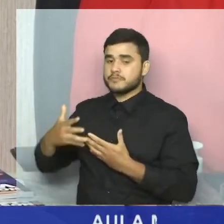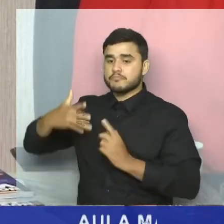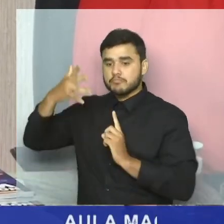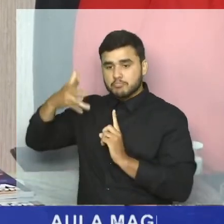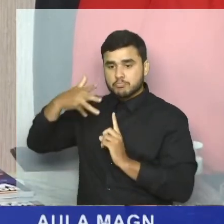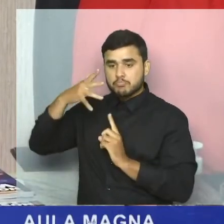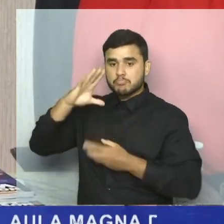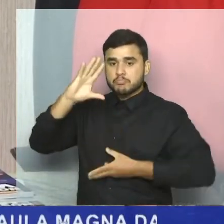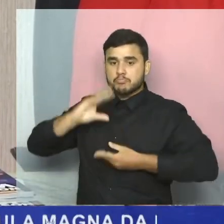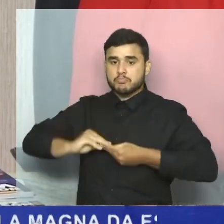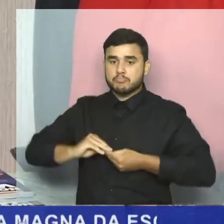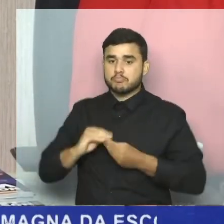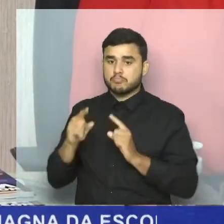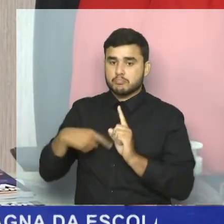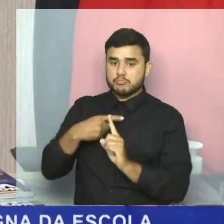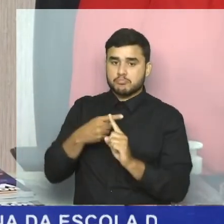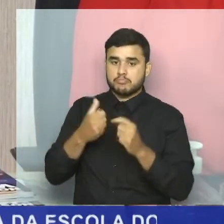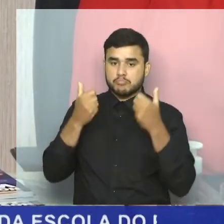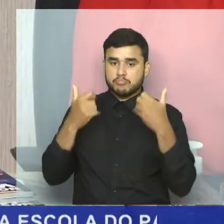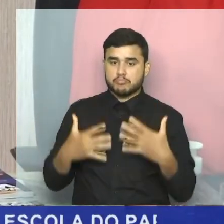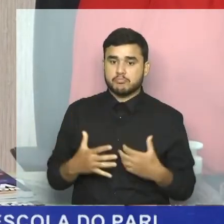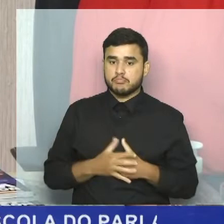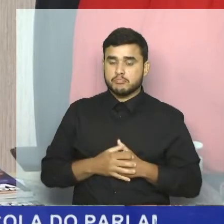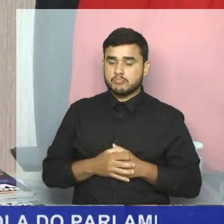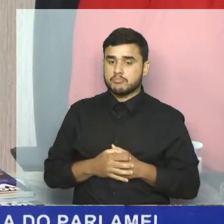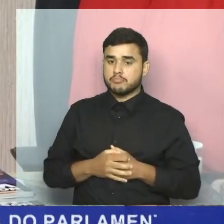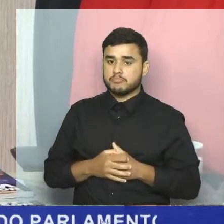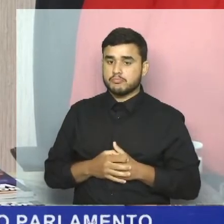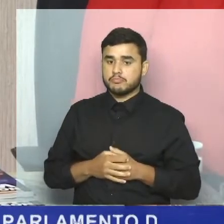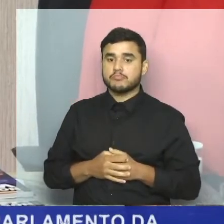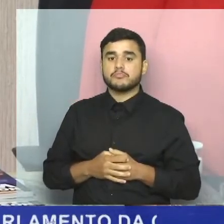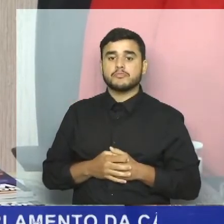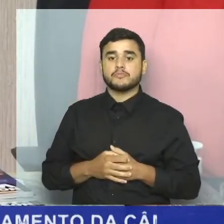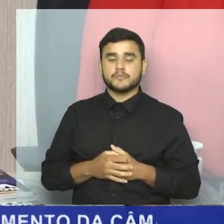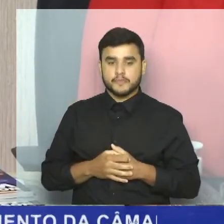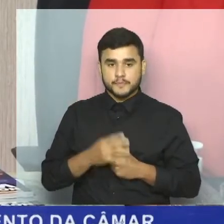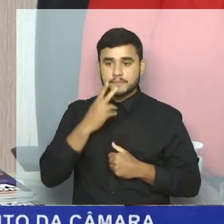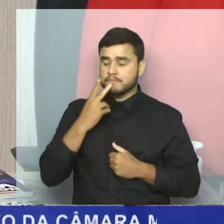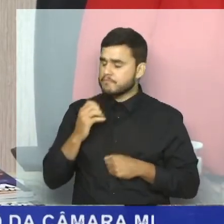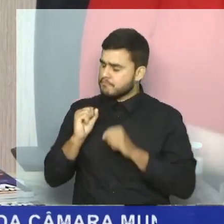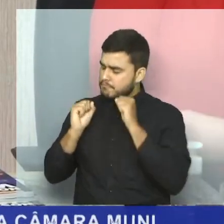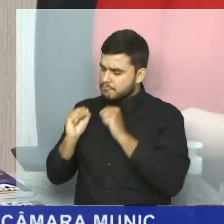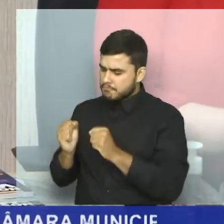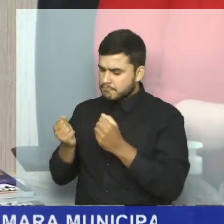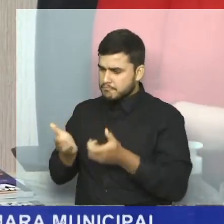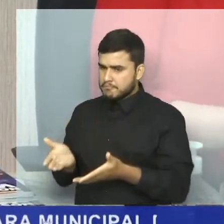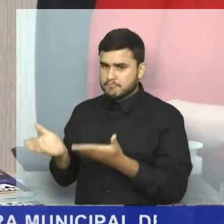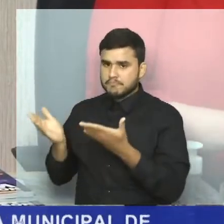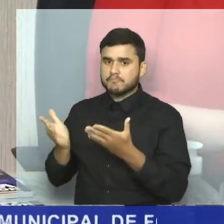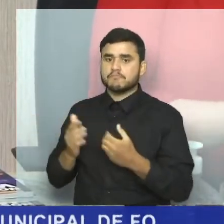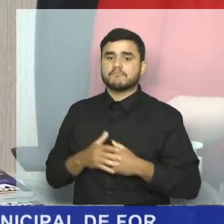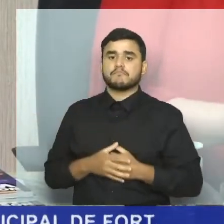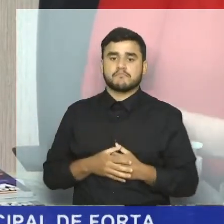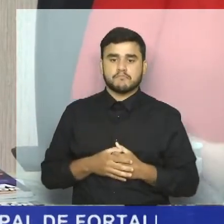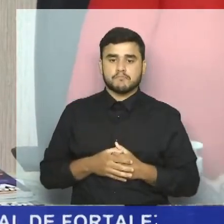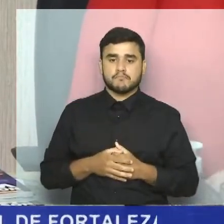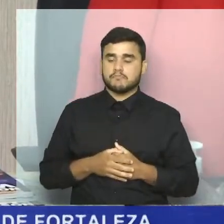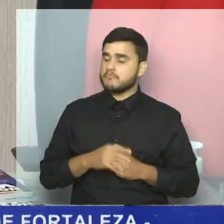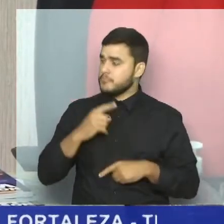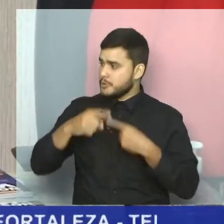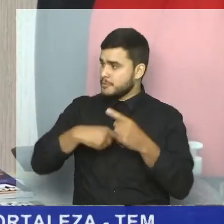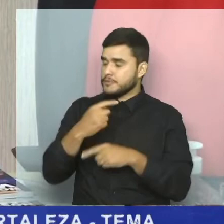mais alguma coisa para acrescentar, fique à vontade, o tempo é seu. e, ao final, a gente vai cantar o